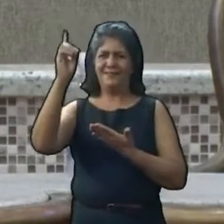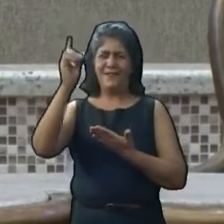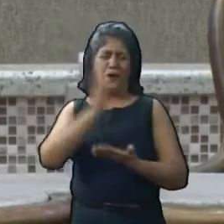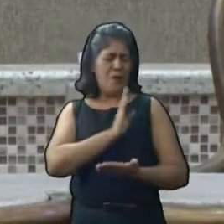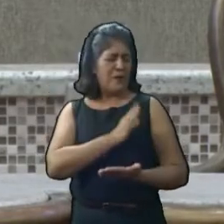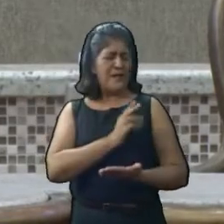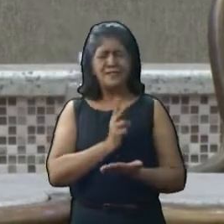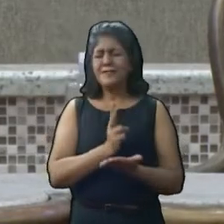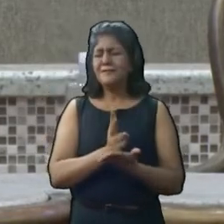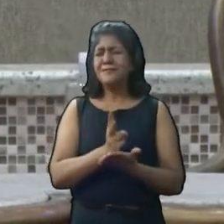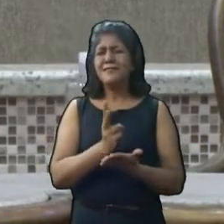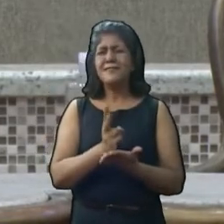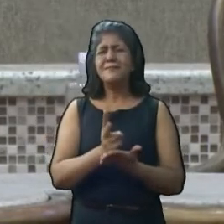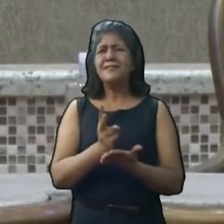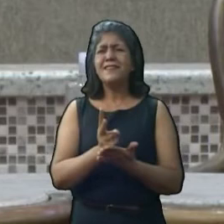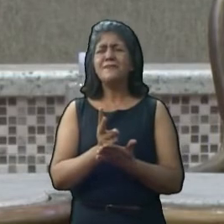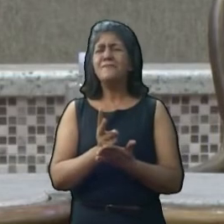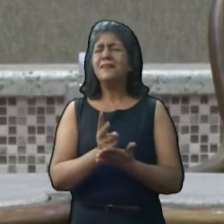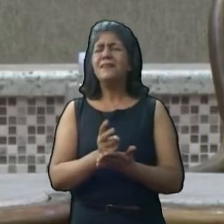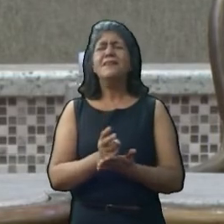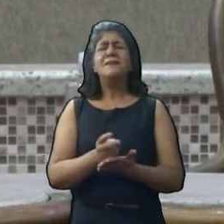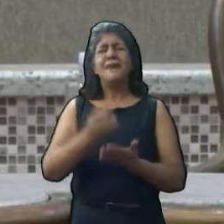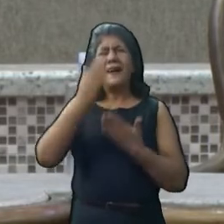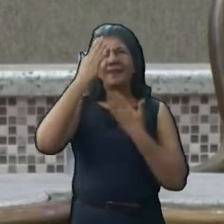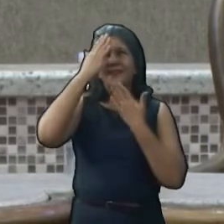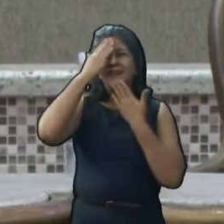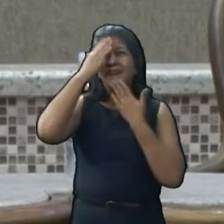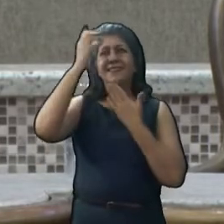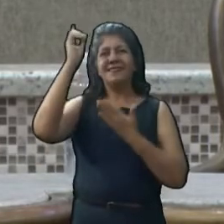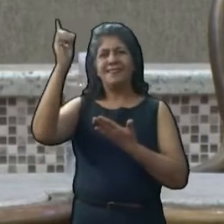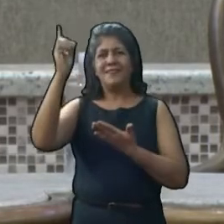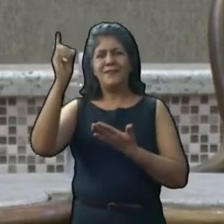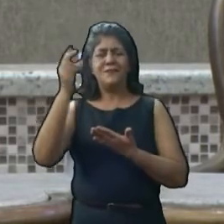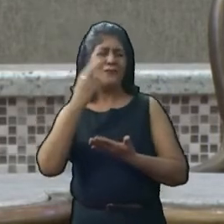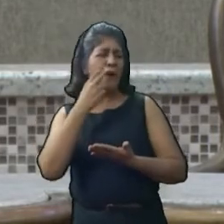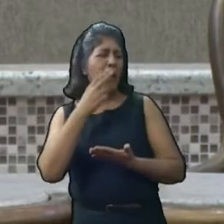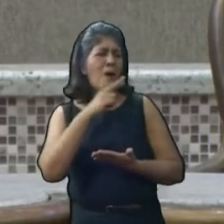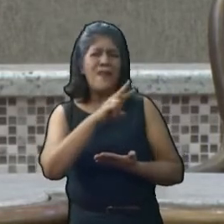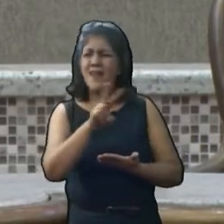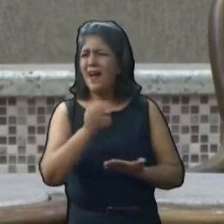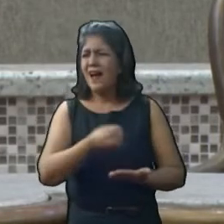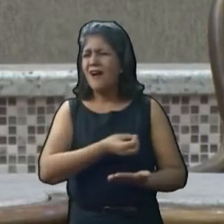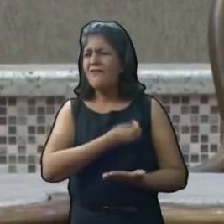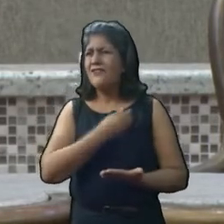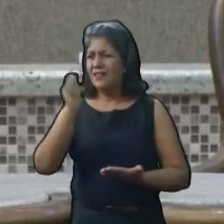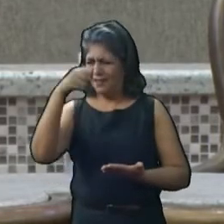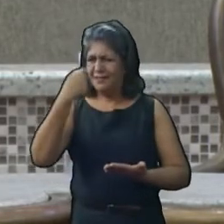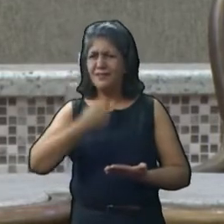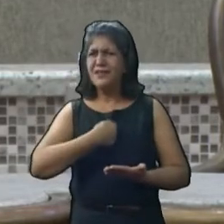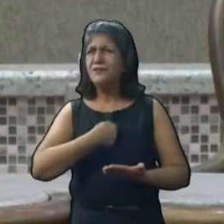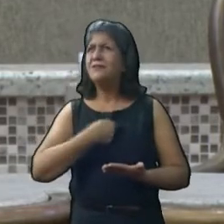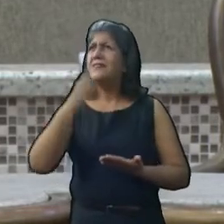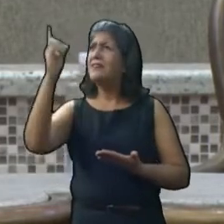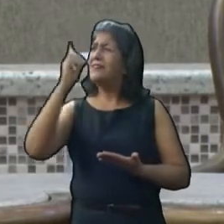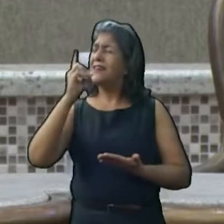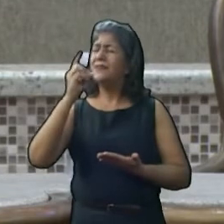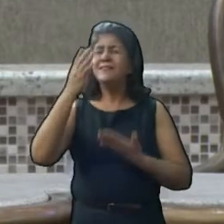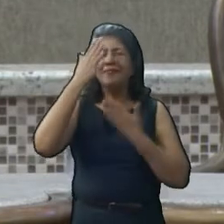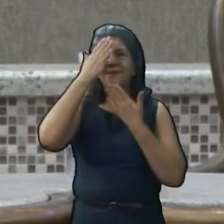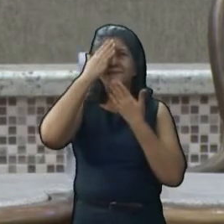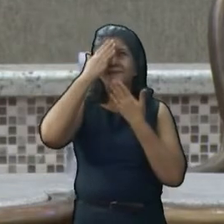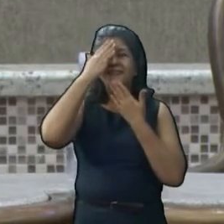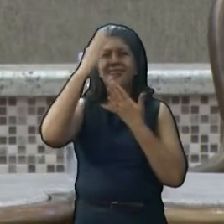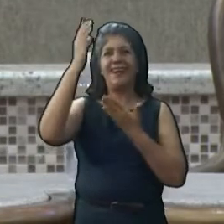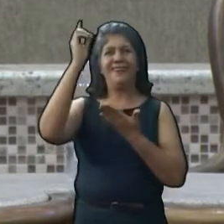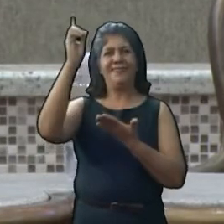sempre sempre está disposto a olhar para a vida que deus lhe deu olhar para